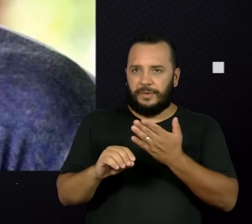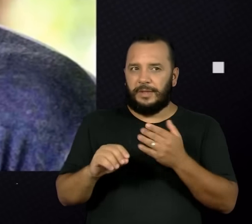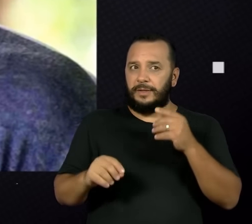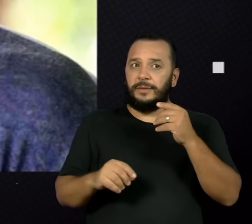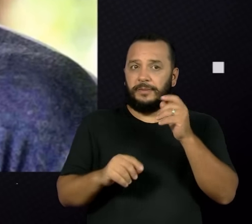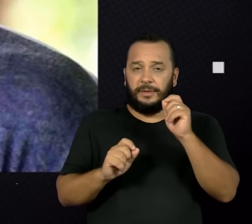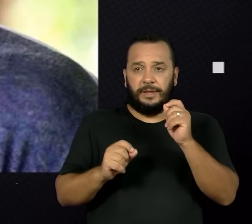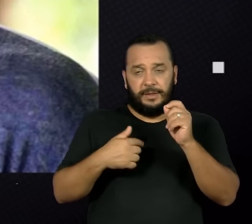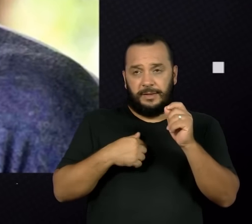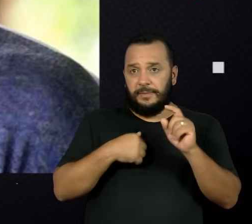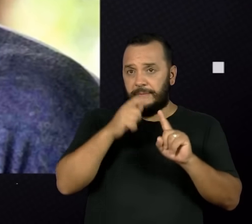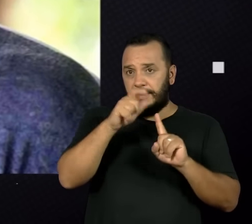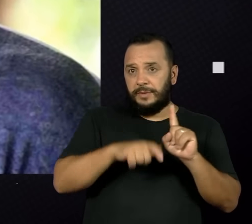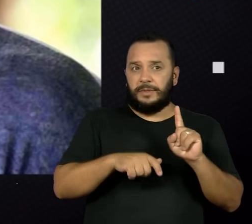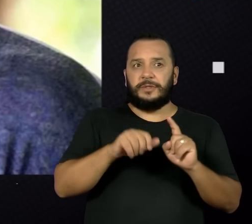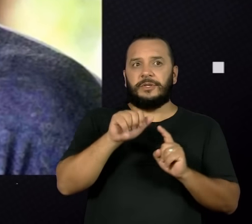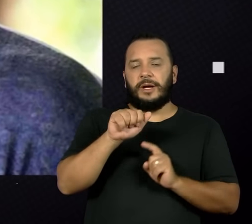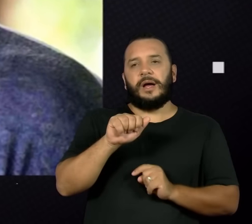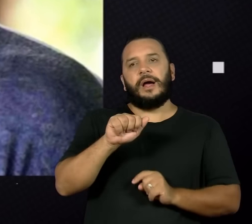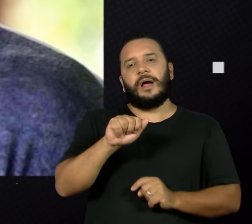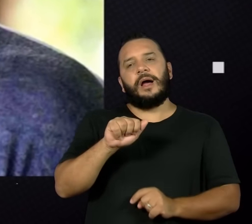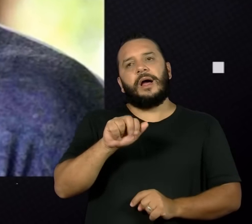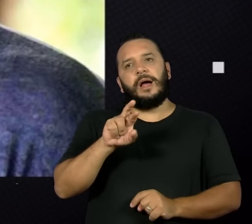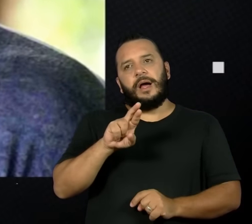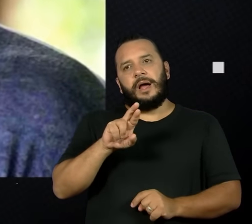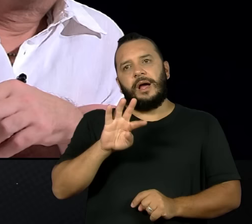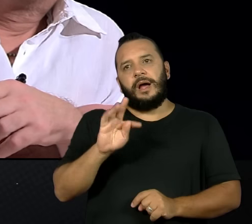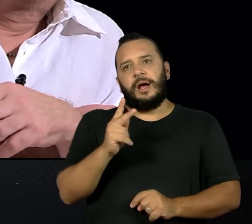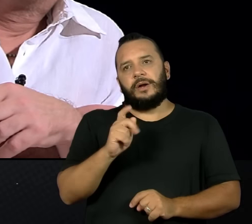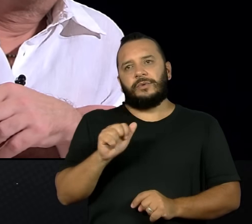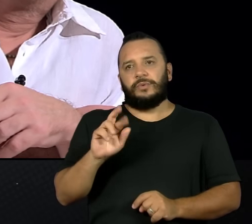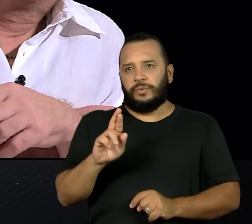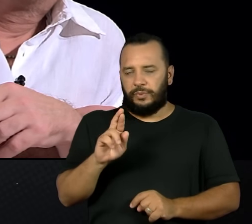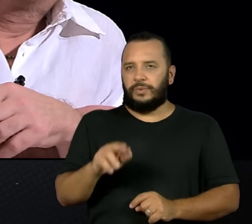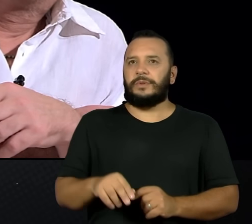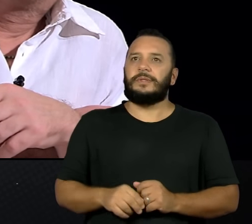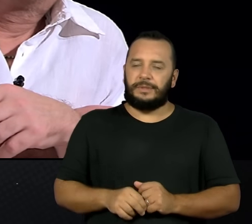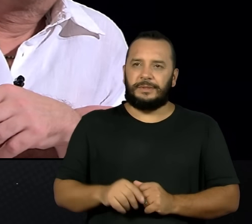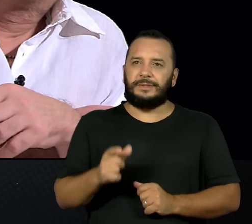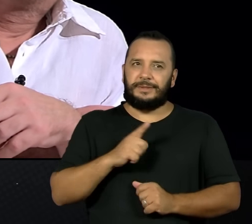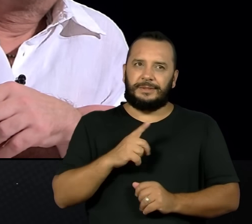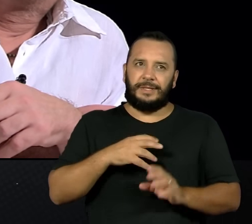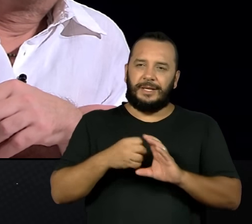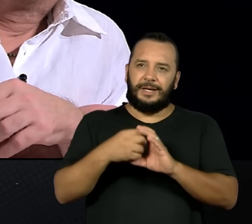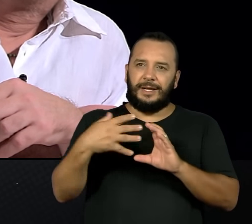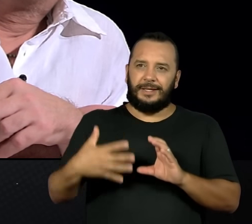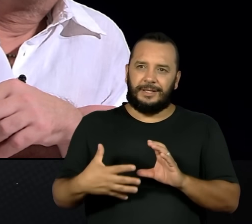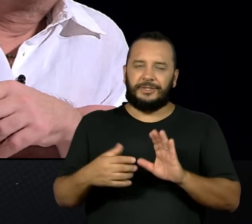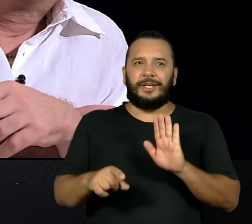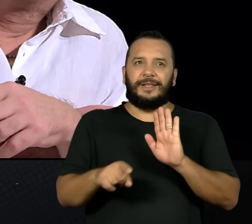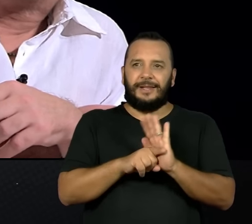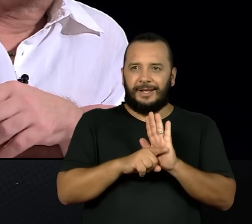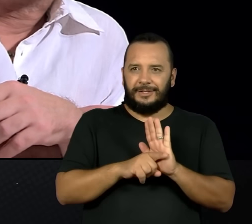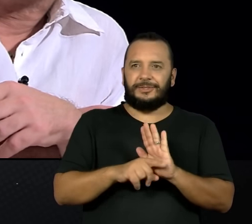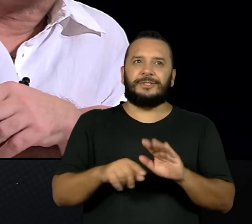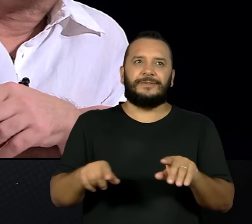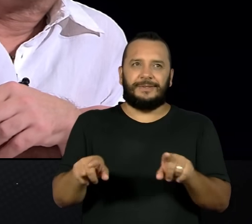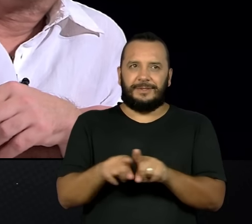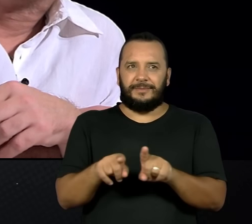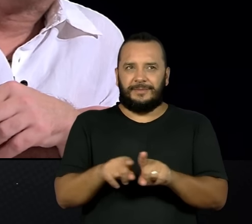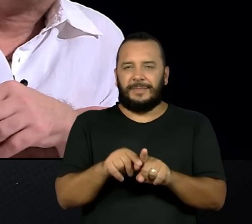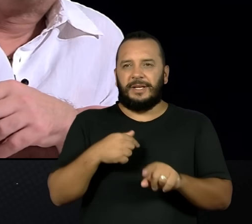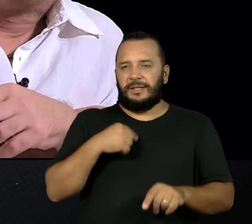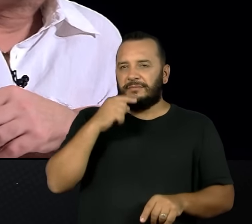que o caí do do do Bill né do do do curtam metragem ele tinha algumas características negativas desagradáveis pedante